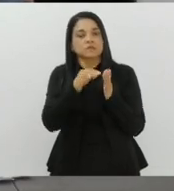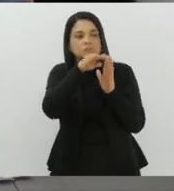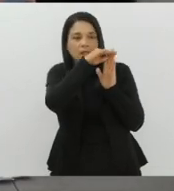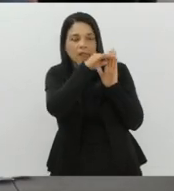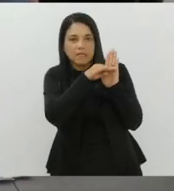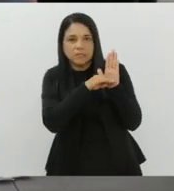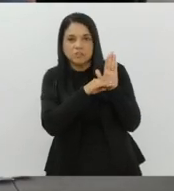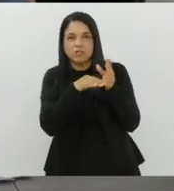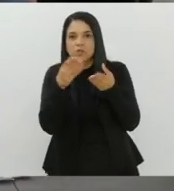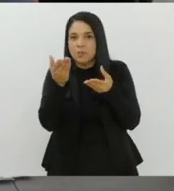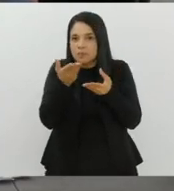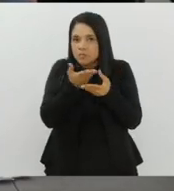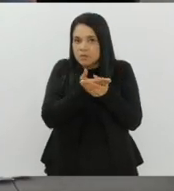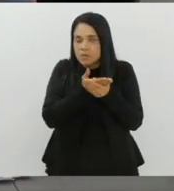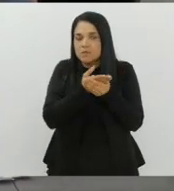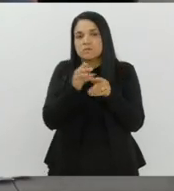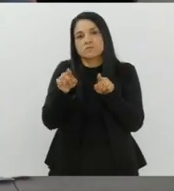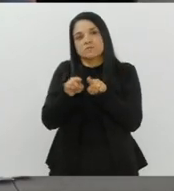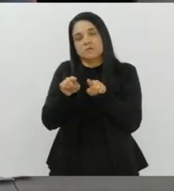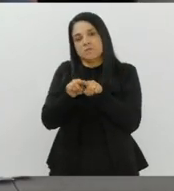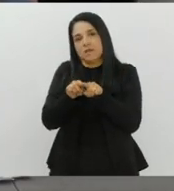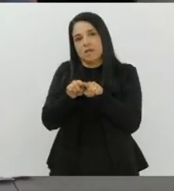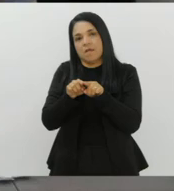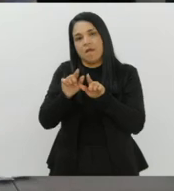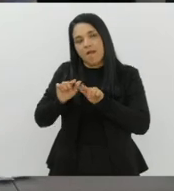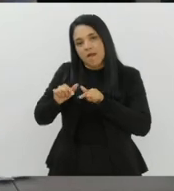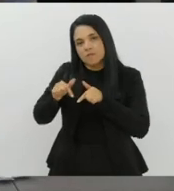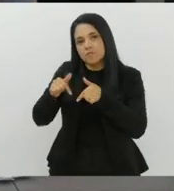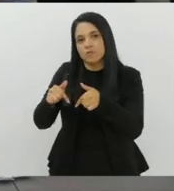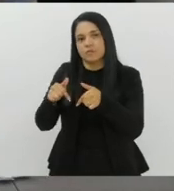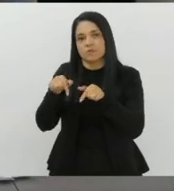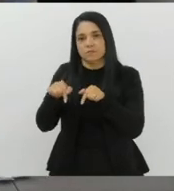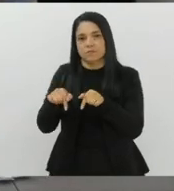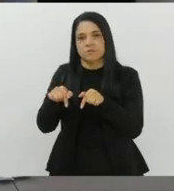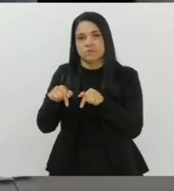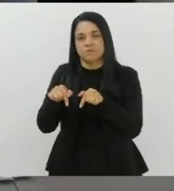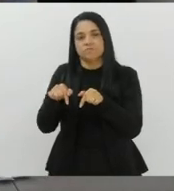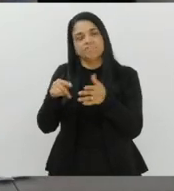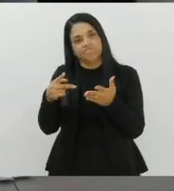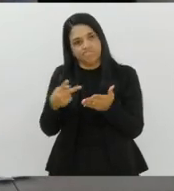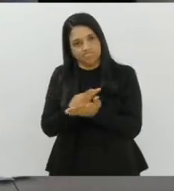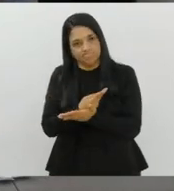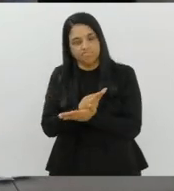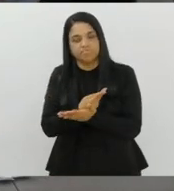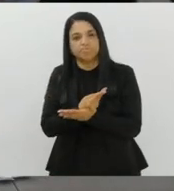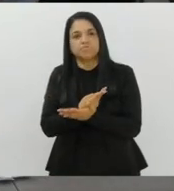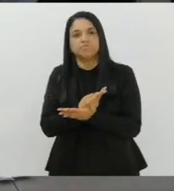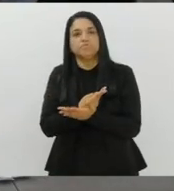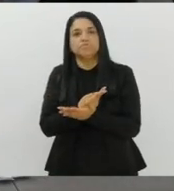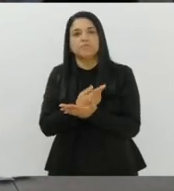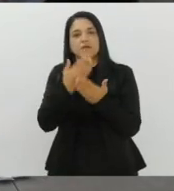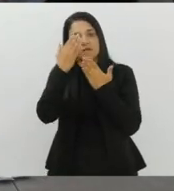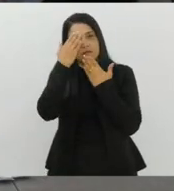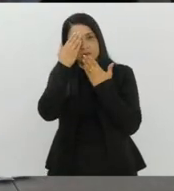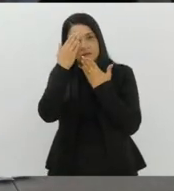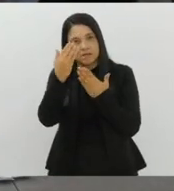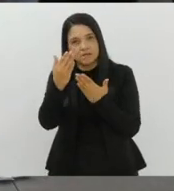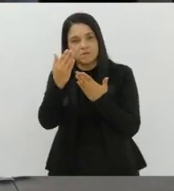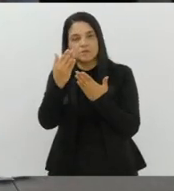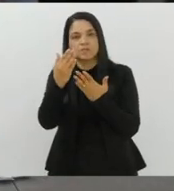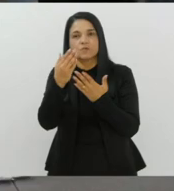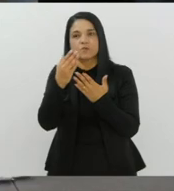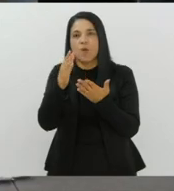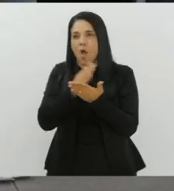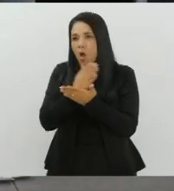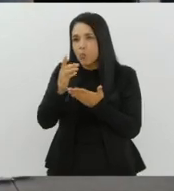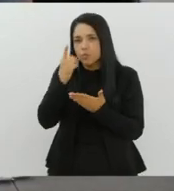dos processos, quanto dessas próximas ações que vão acontecer. Então, desde já, agradeço mais uma vez. Algum deputado